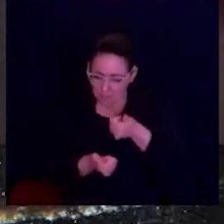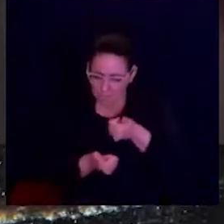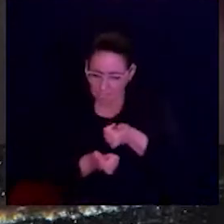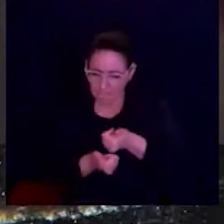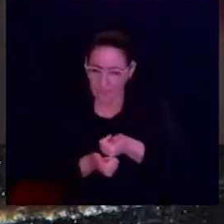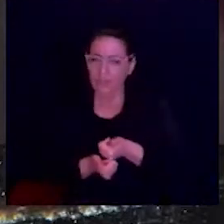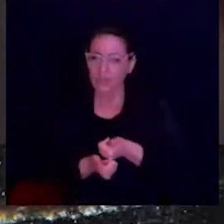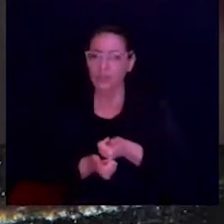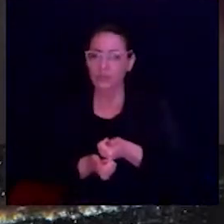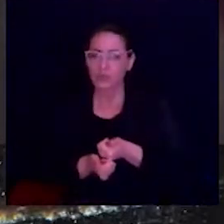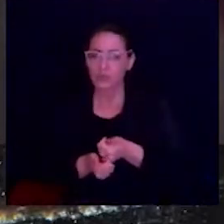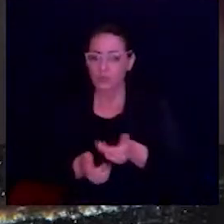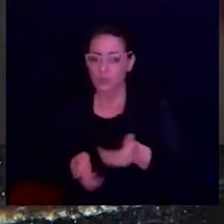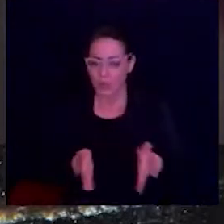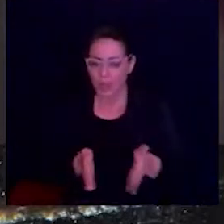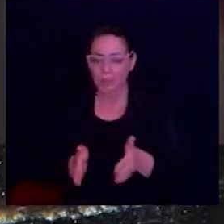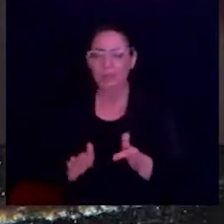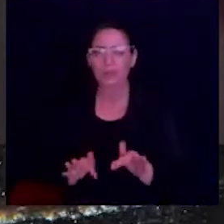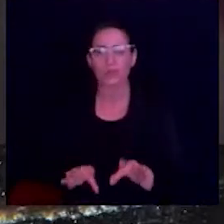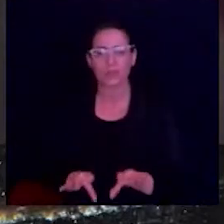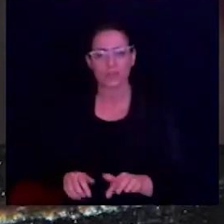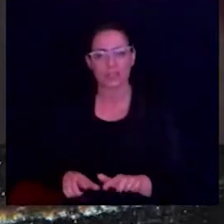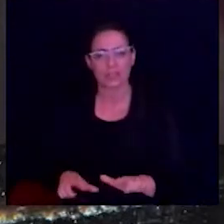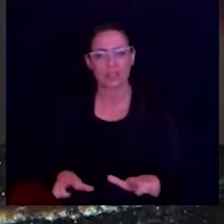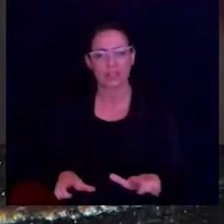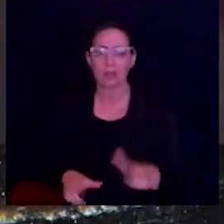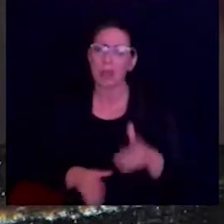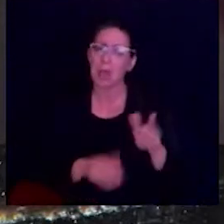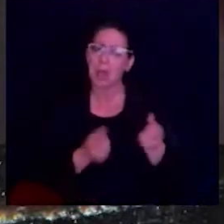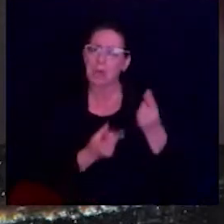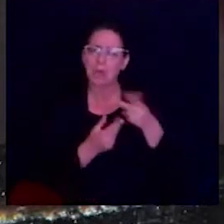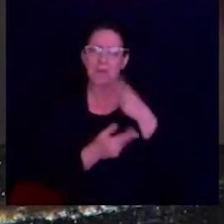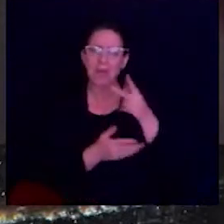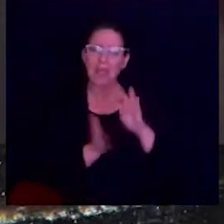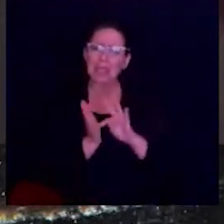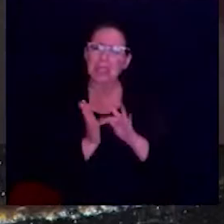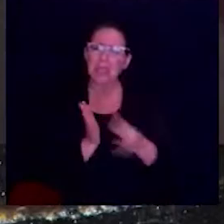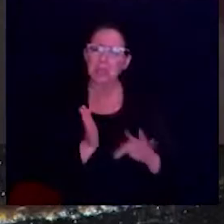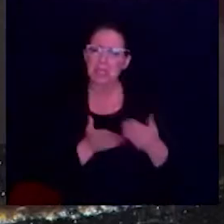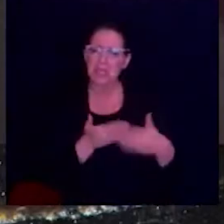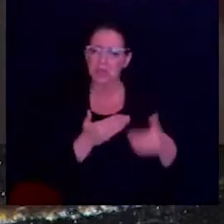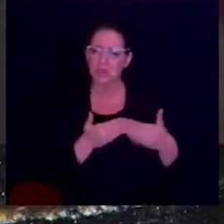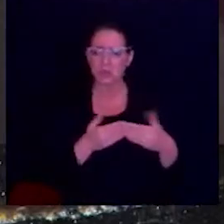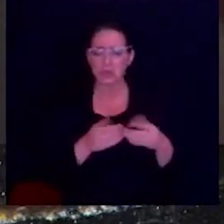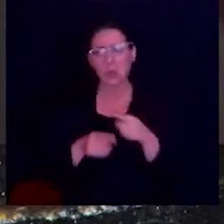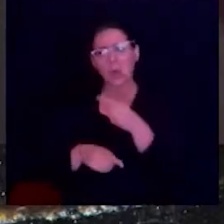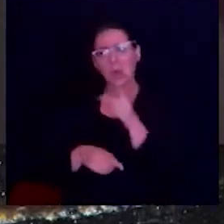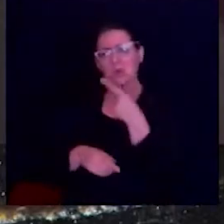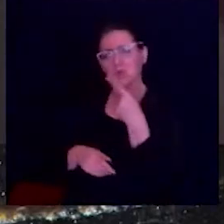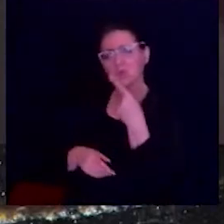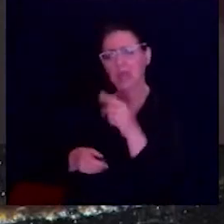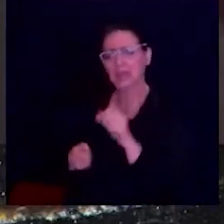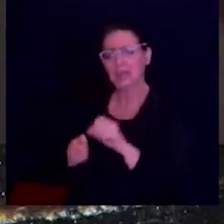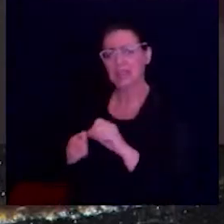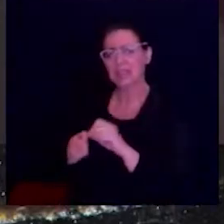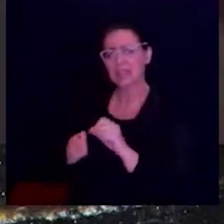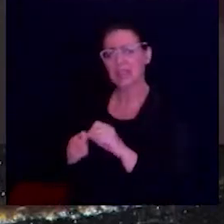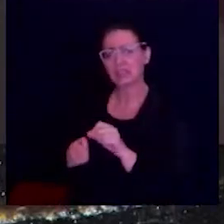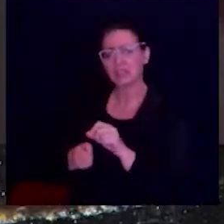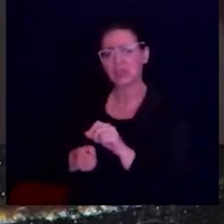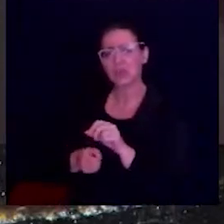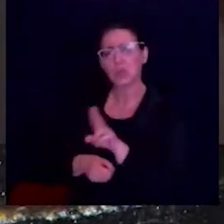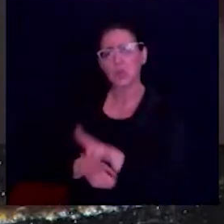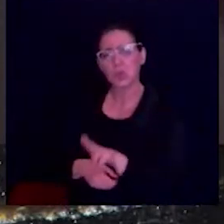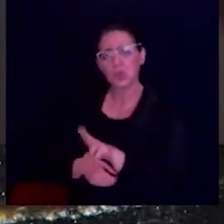final, que alguns chamamos de teoria do tudo e outros de realidade última. No entanto,